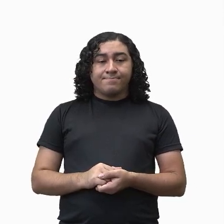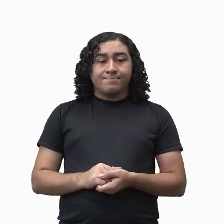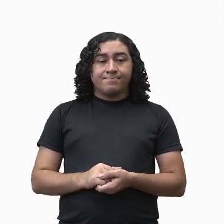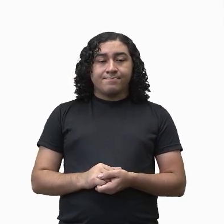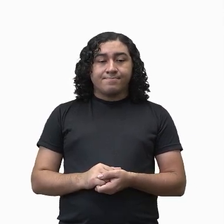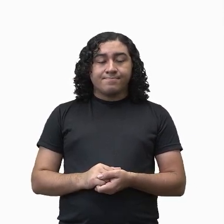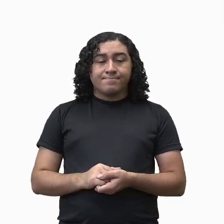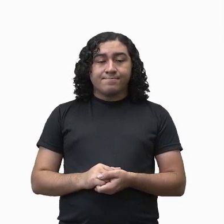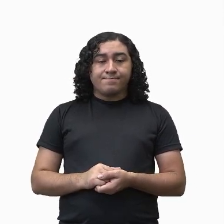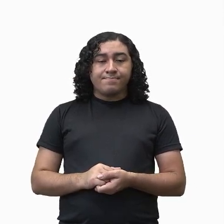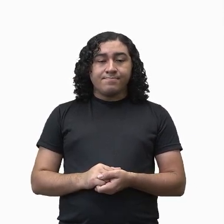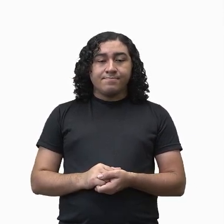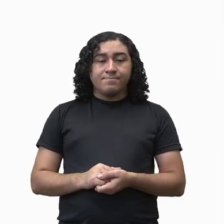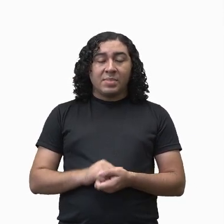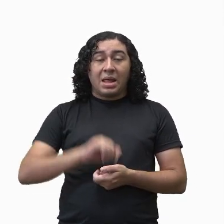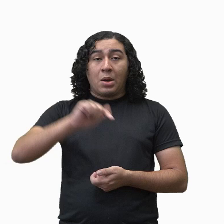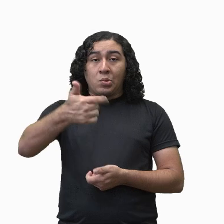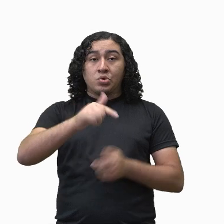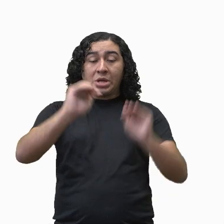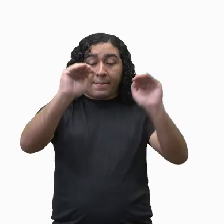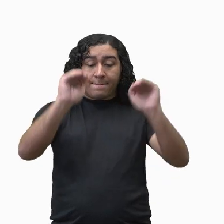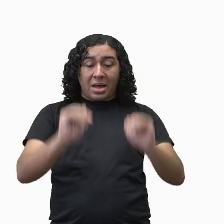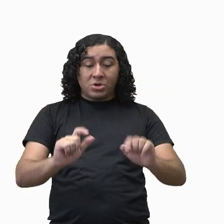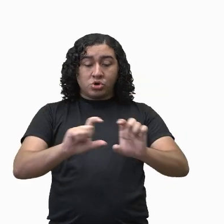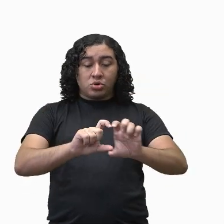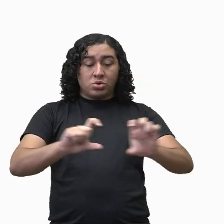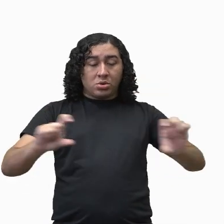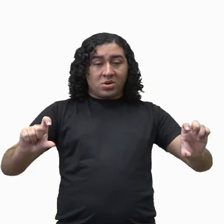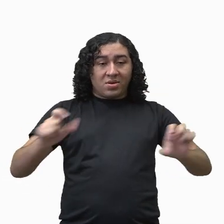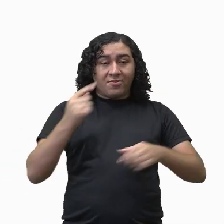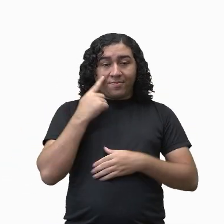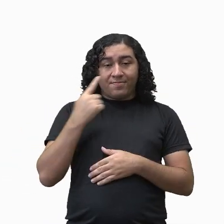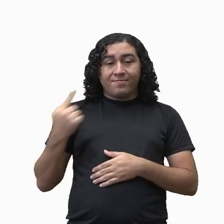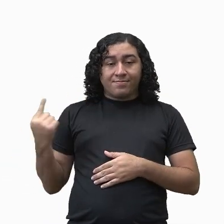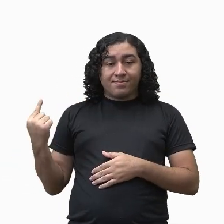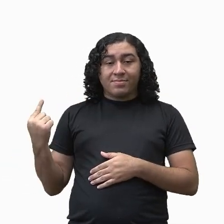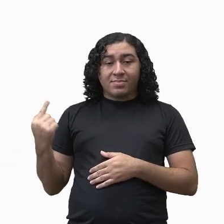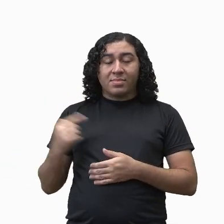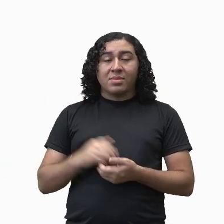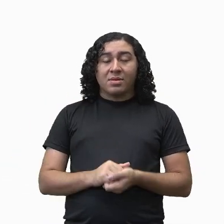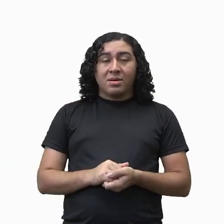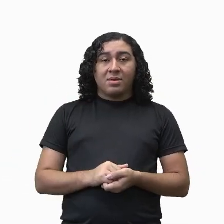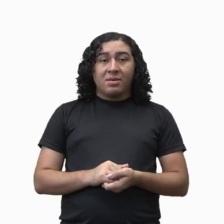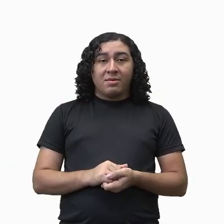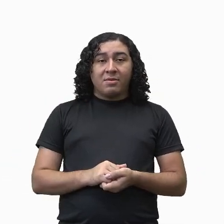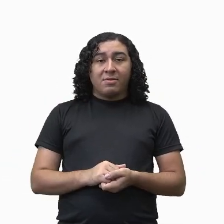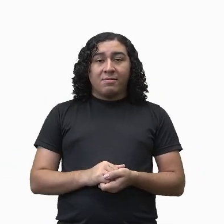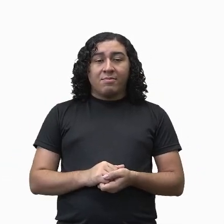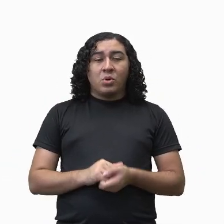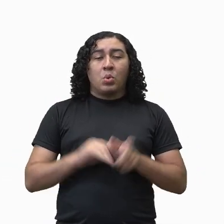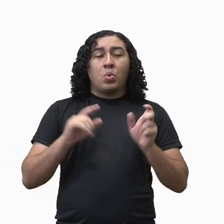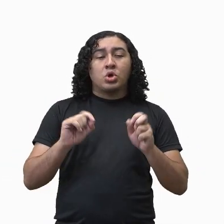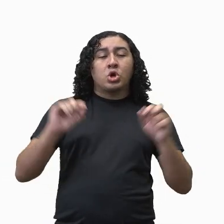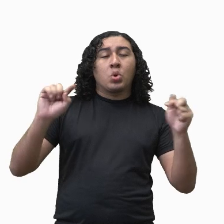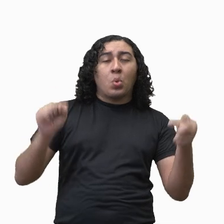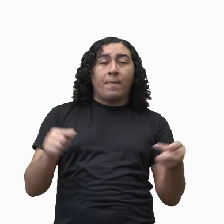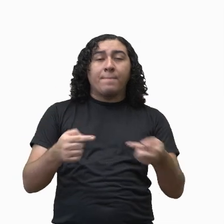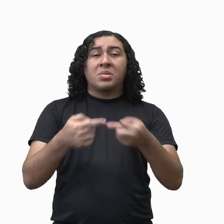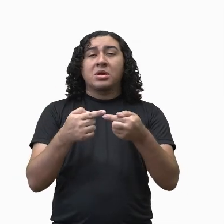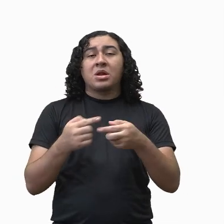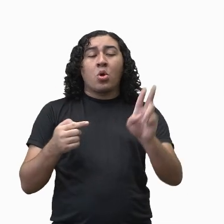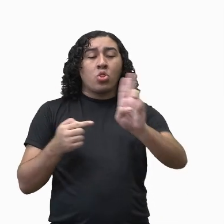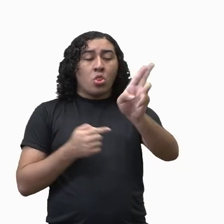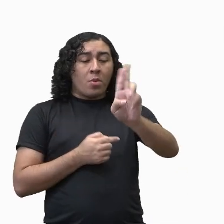sendo representada aí apenas pelo nome, é o tritão de costas vermelhas. O que eles têm em comum? Como vocês podem